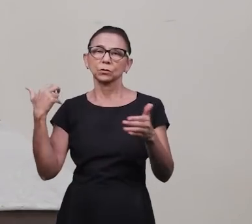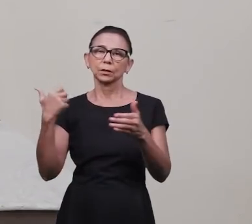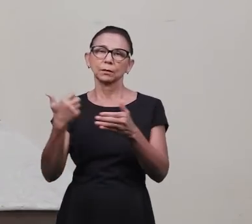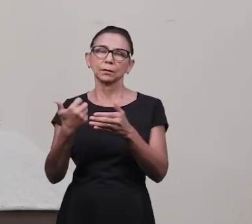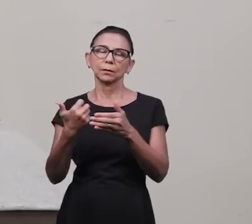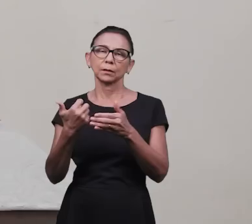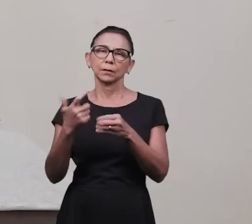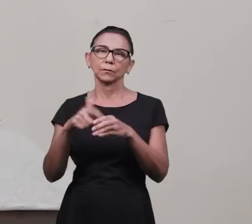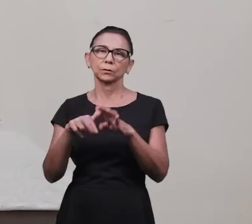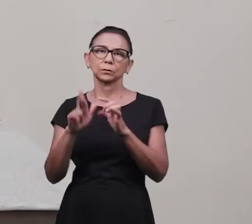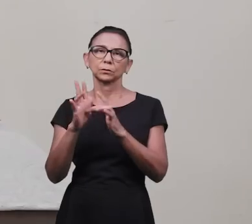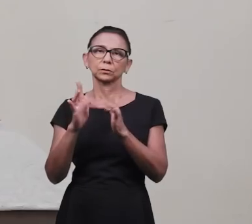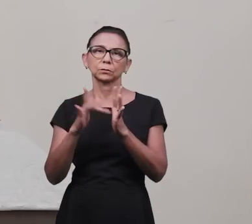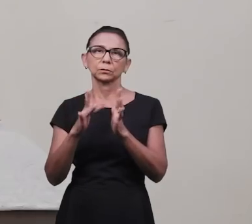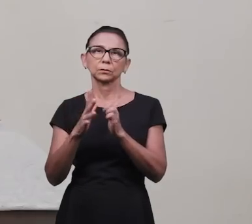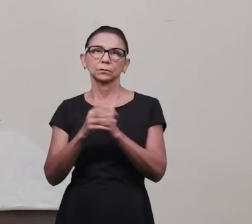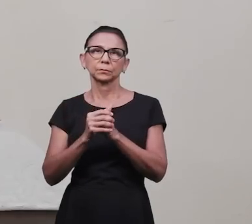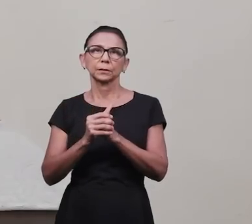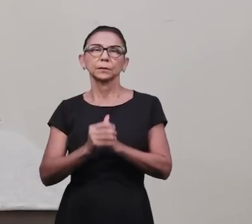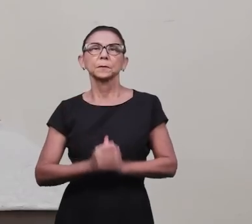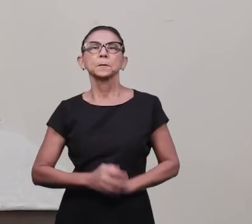hoje e eternamente. Amém.